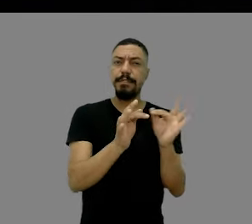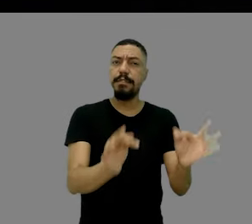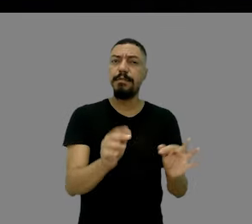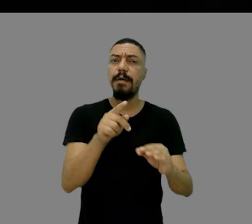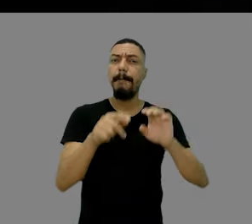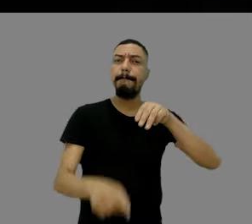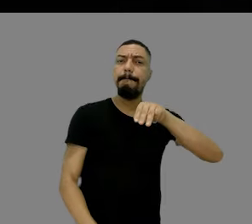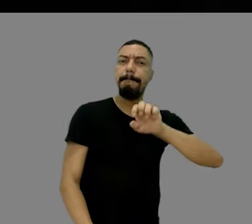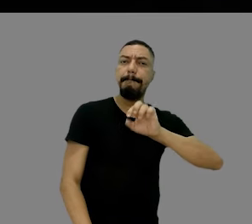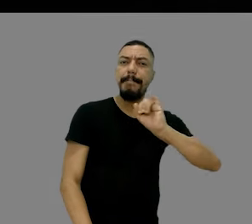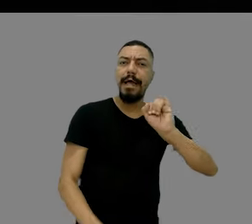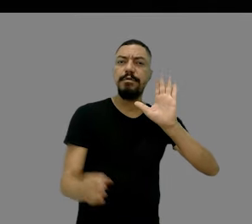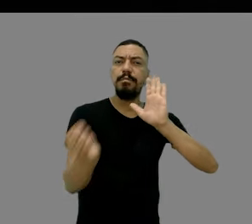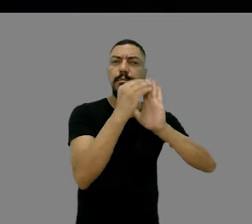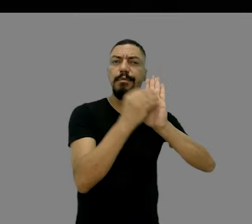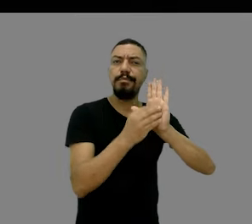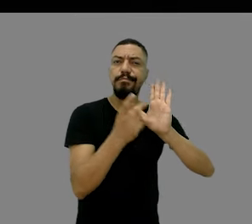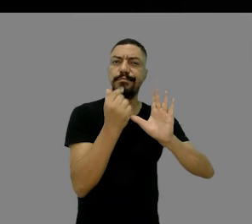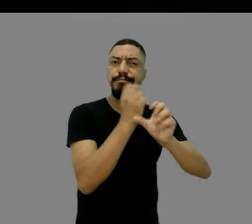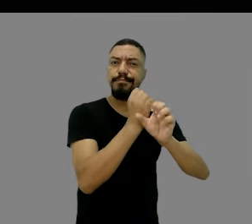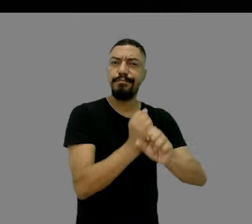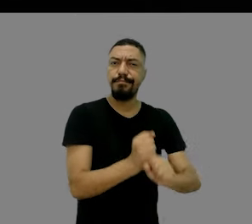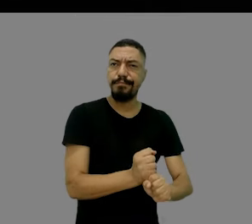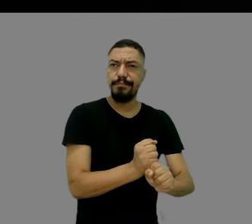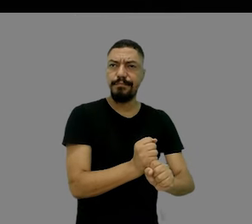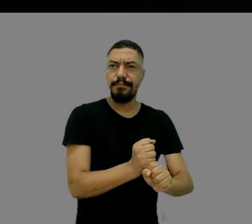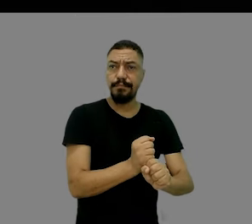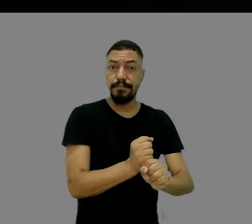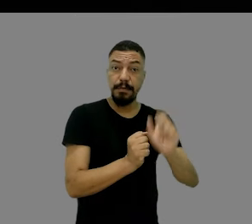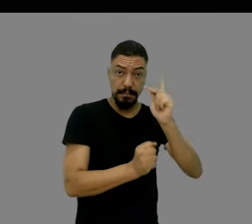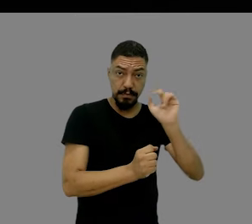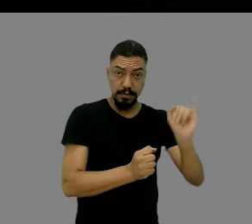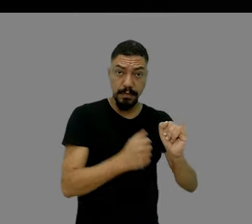jurídica, que é o que eu conheço. Seus rendimentos, declaração do MEI